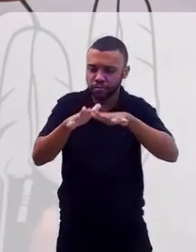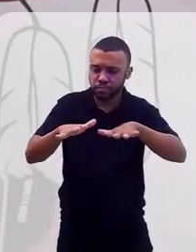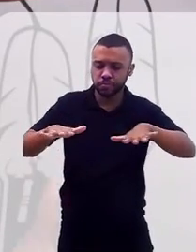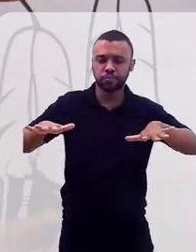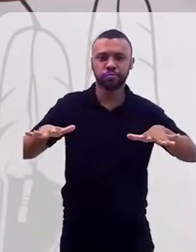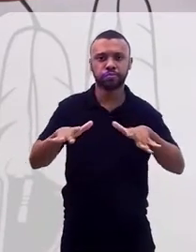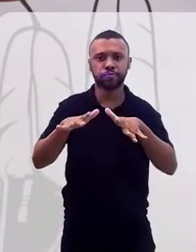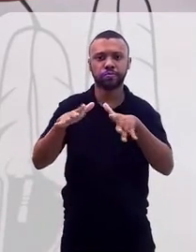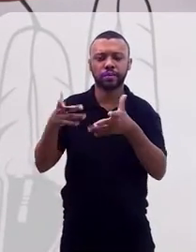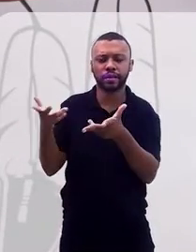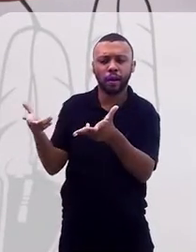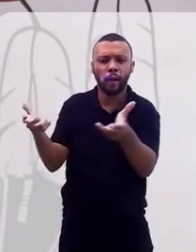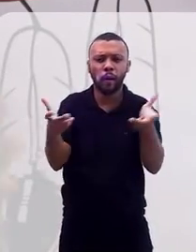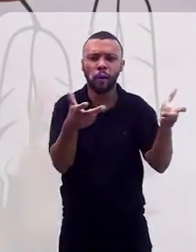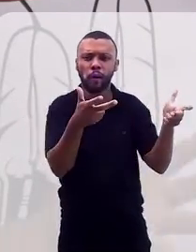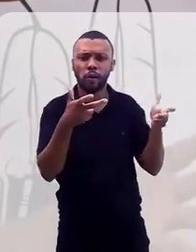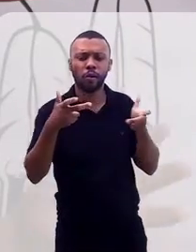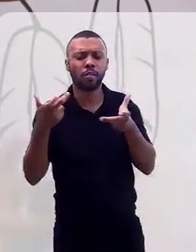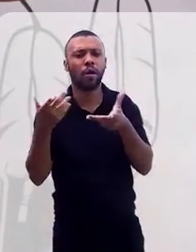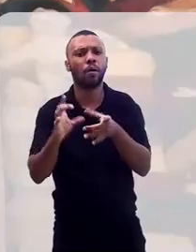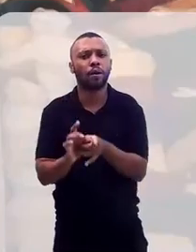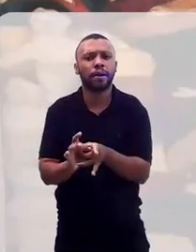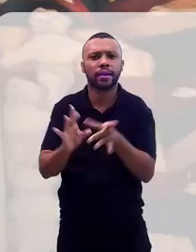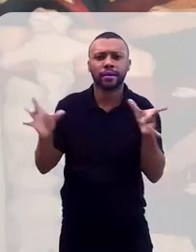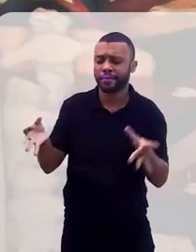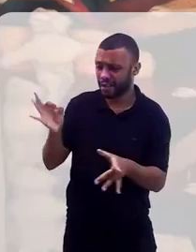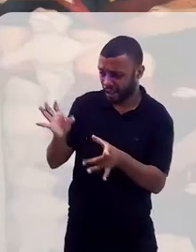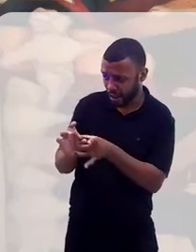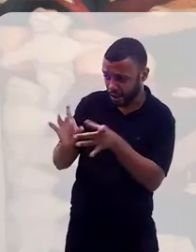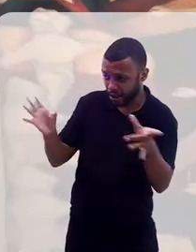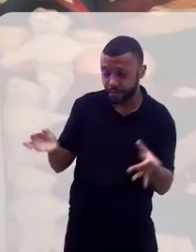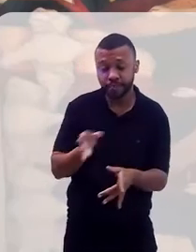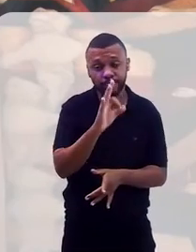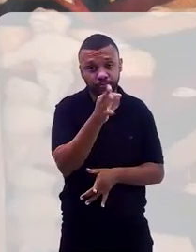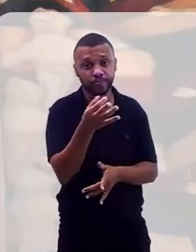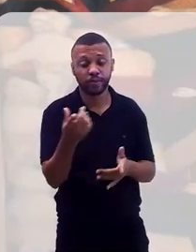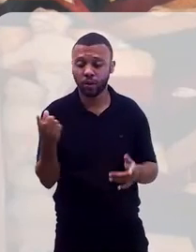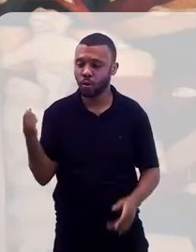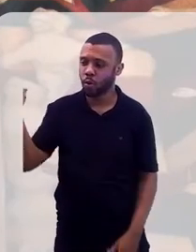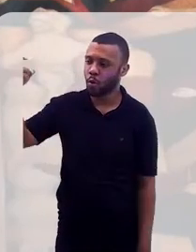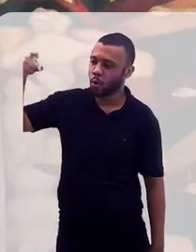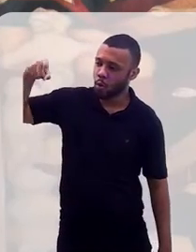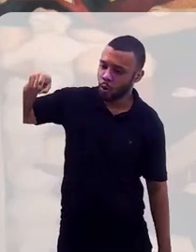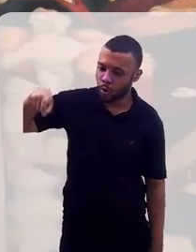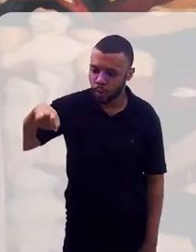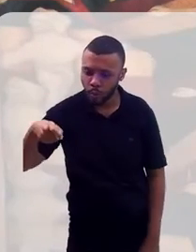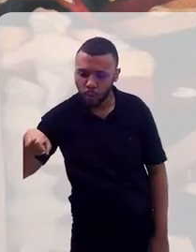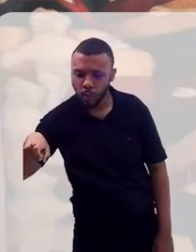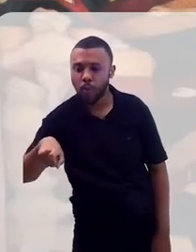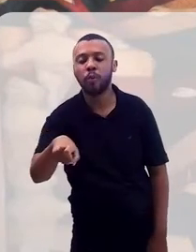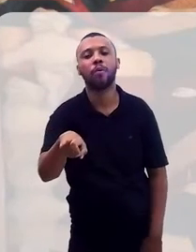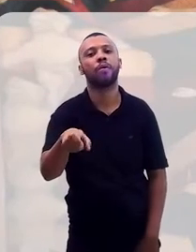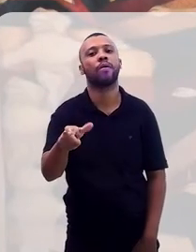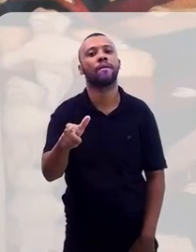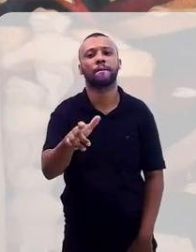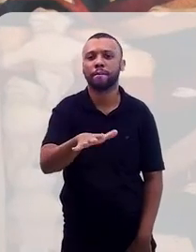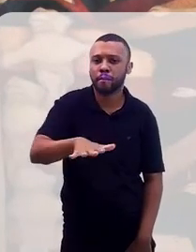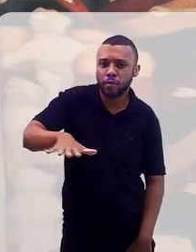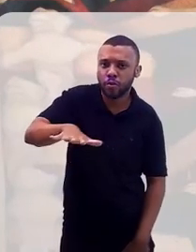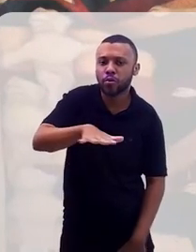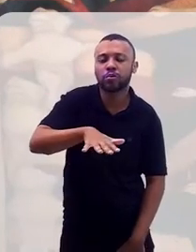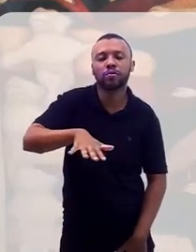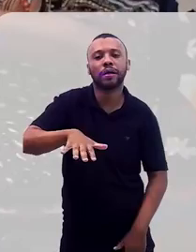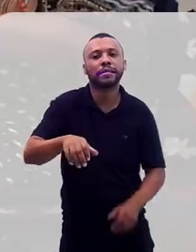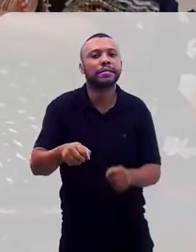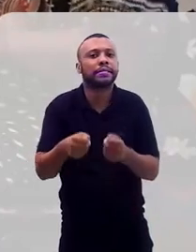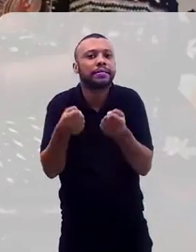paredes nessa visão que eu vou tendo uma visão ilimitada exatamente certo para baixo eu iria para